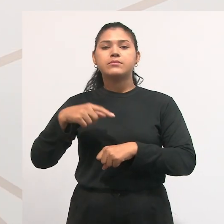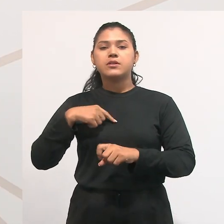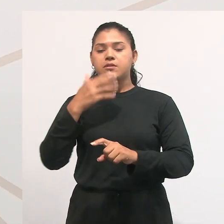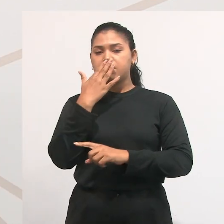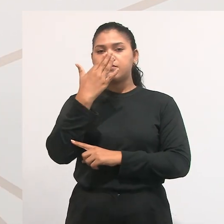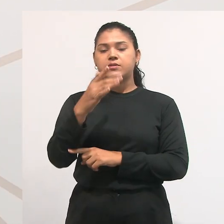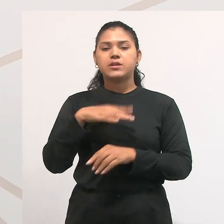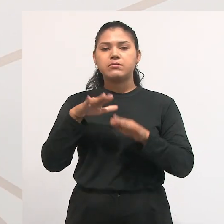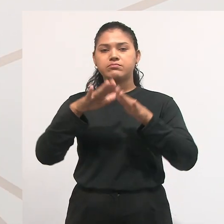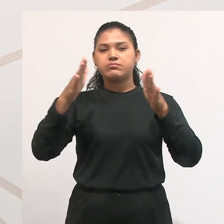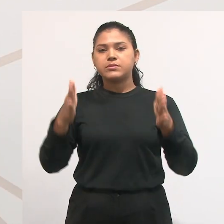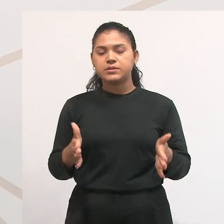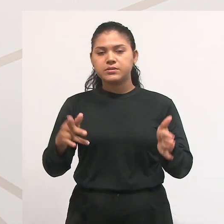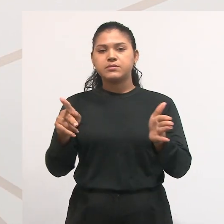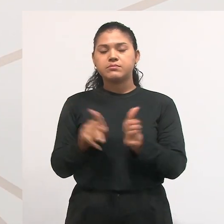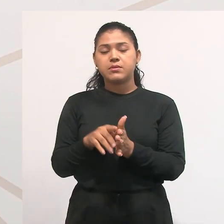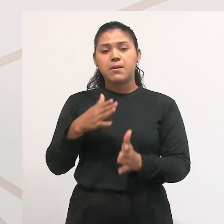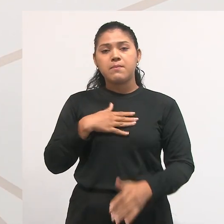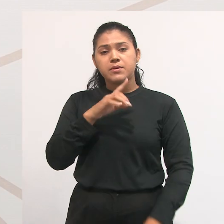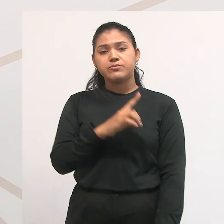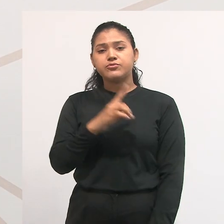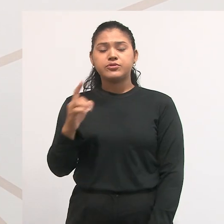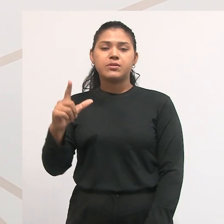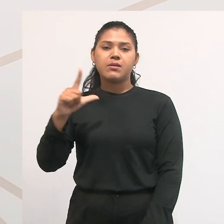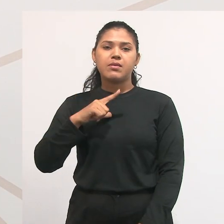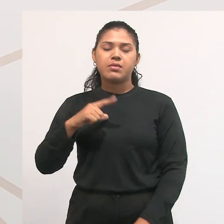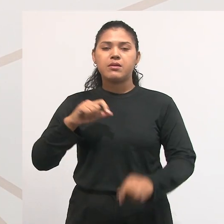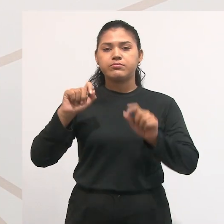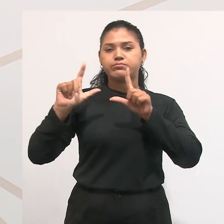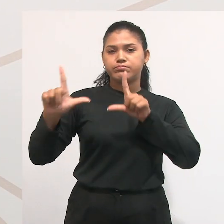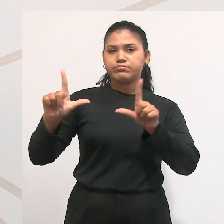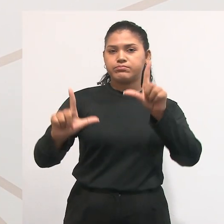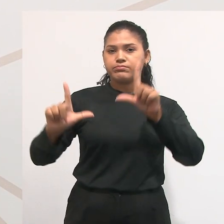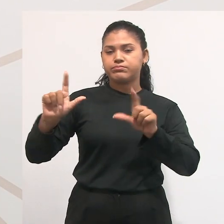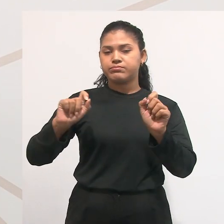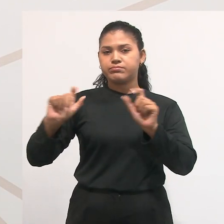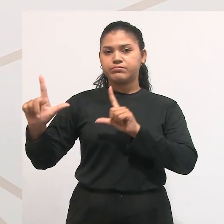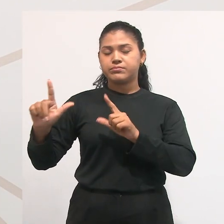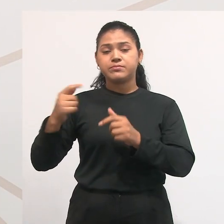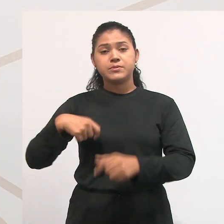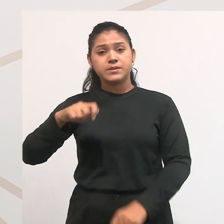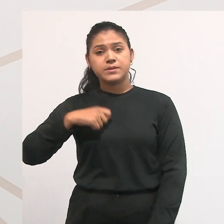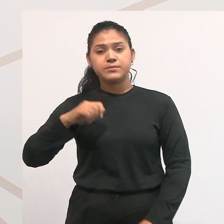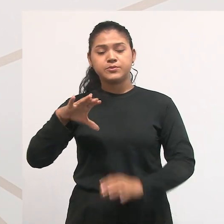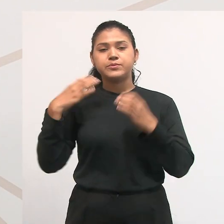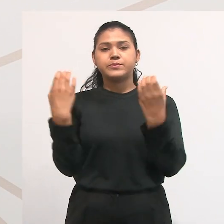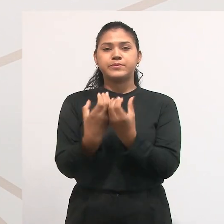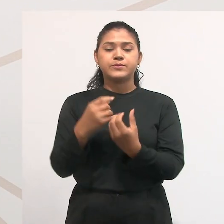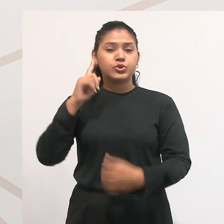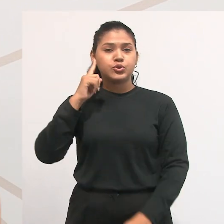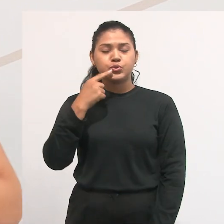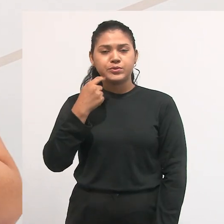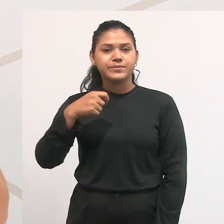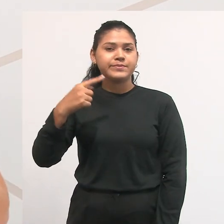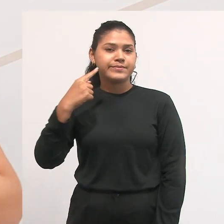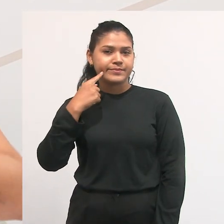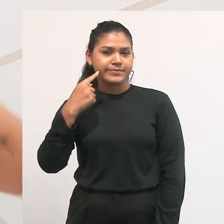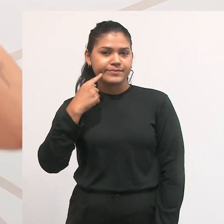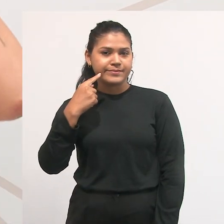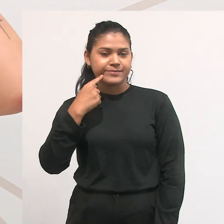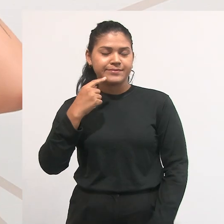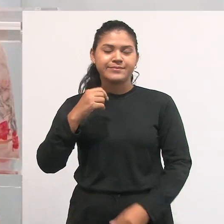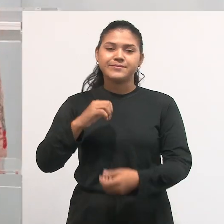de acrílico e à minha direita a nossa tela interativa. E o meu sinal para a comunidade surda é Anabela.